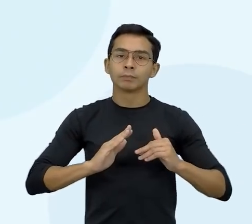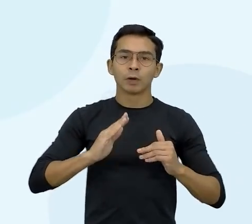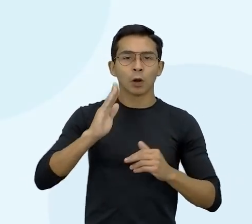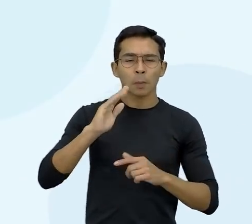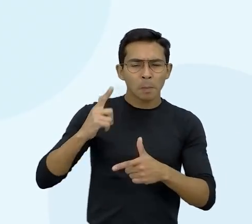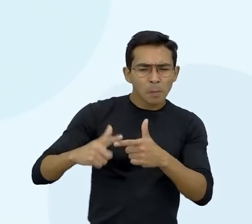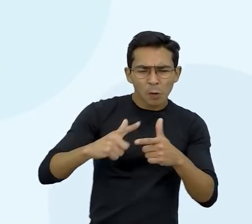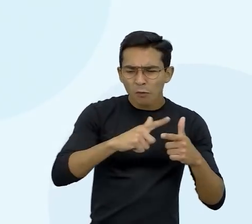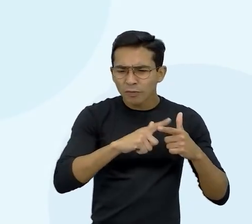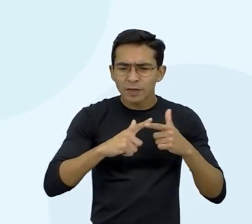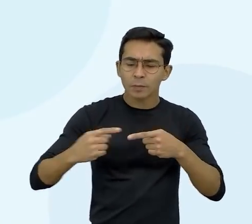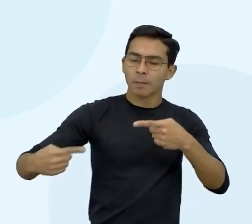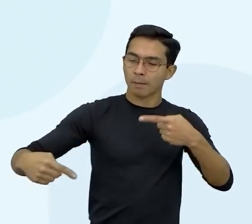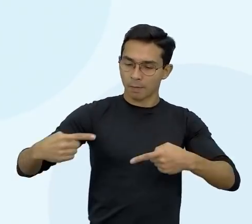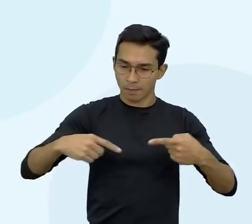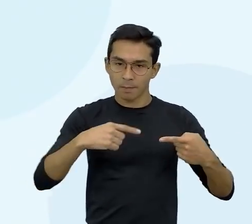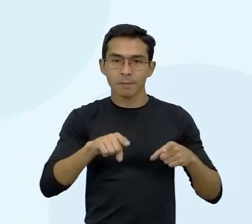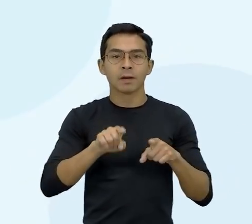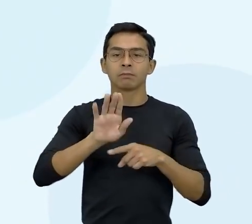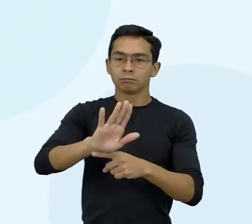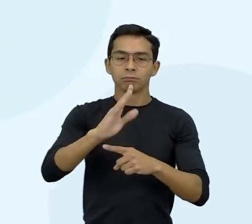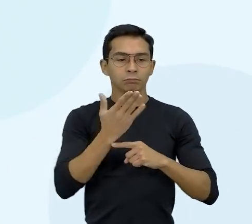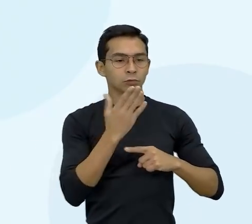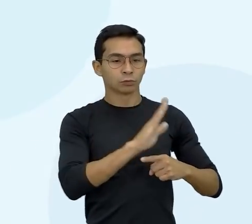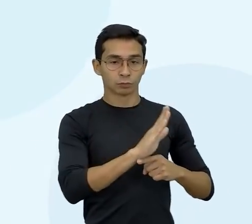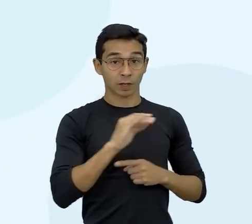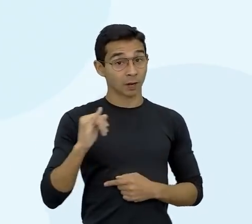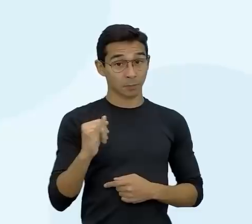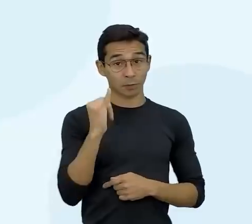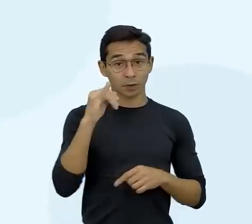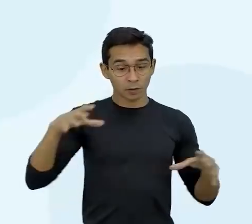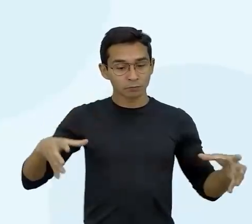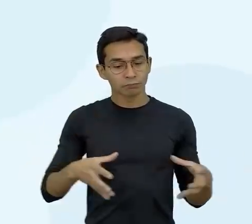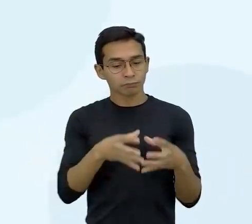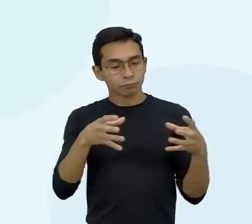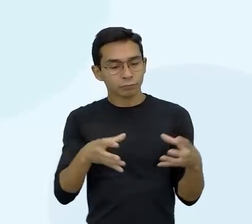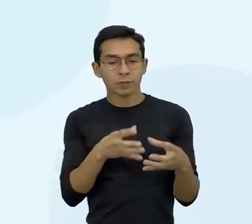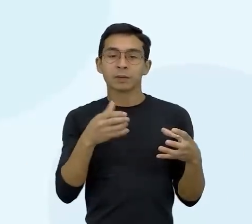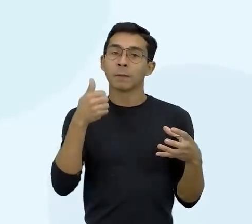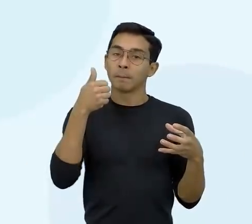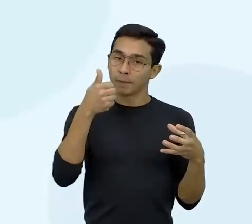super importantes para que a gente tenha um ambiente de convivência sempre saudável.